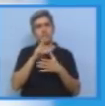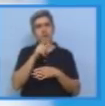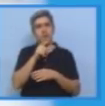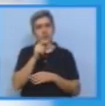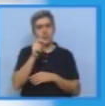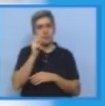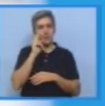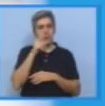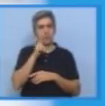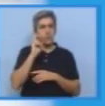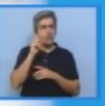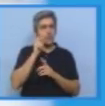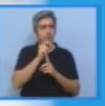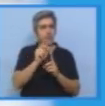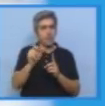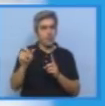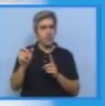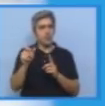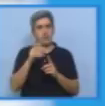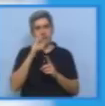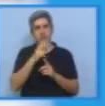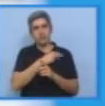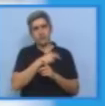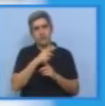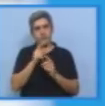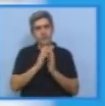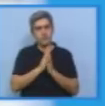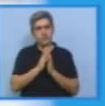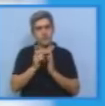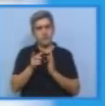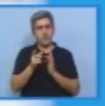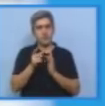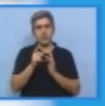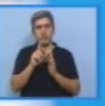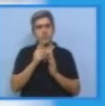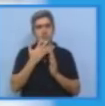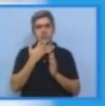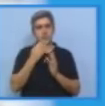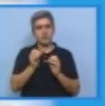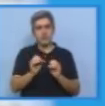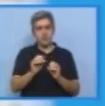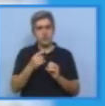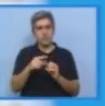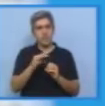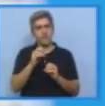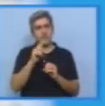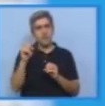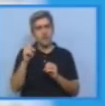Mas Jesus, ouvindo estas palavras, disse ao chefe da sinagoga: "Não temas, basta que tenhas